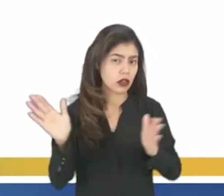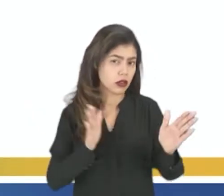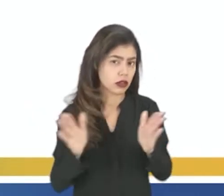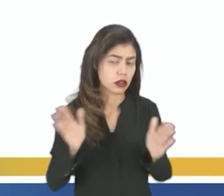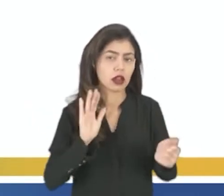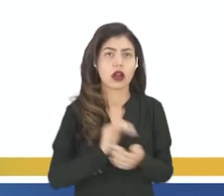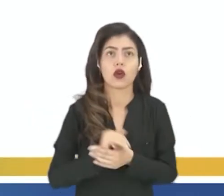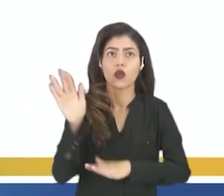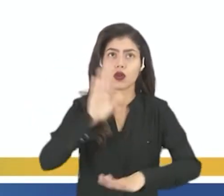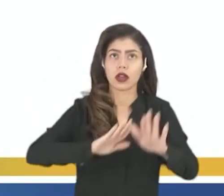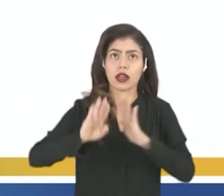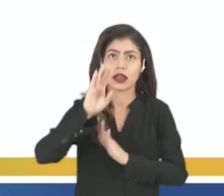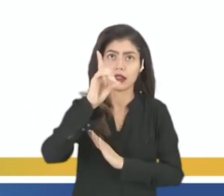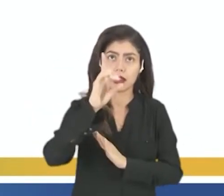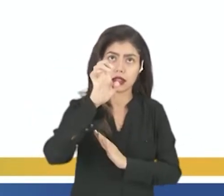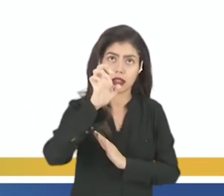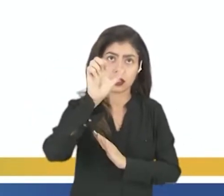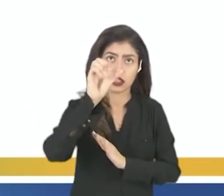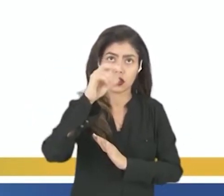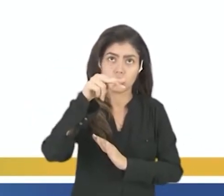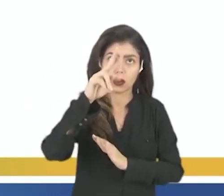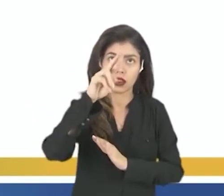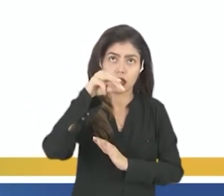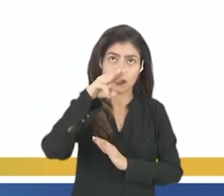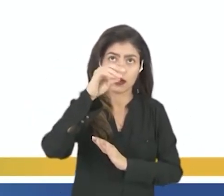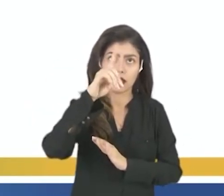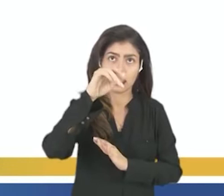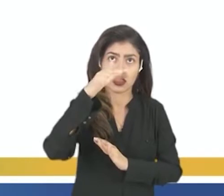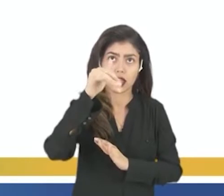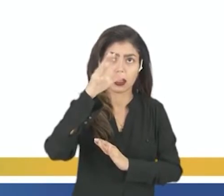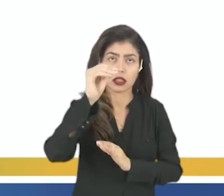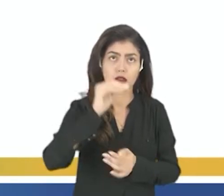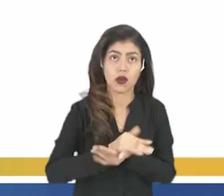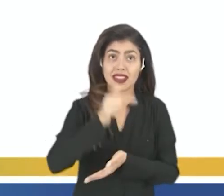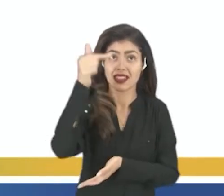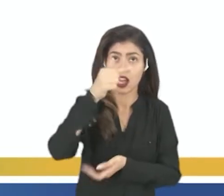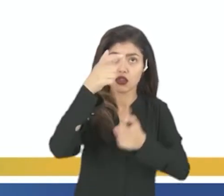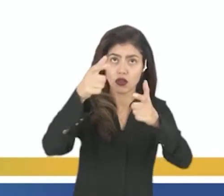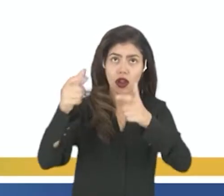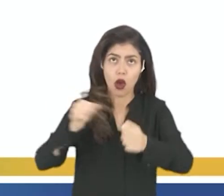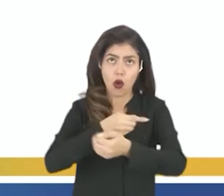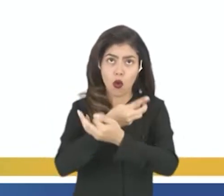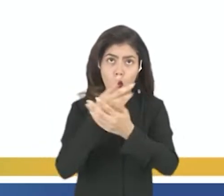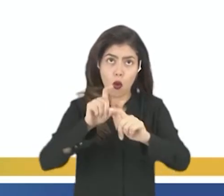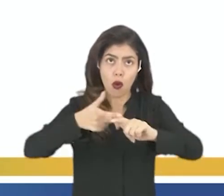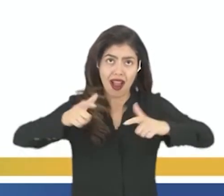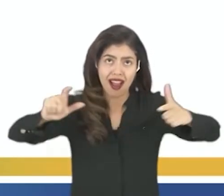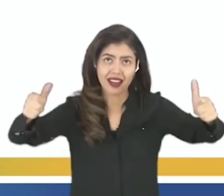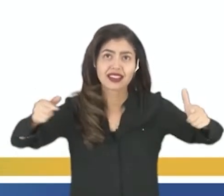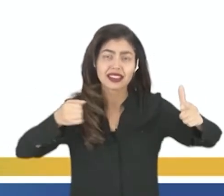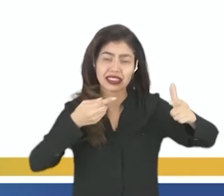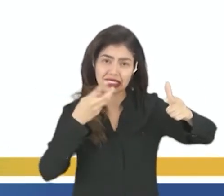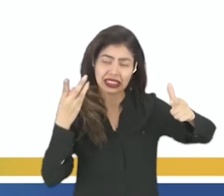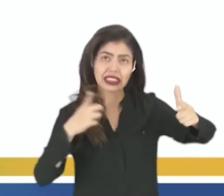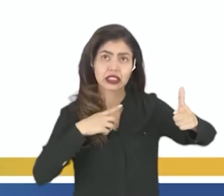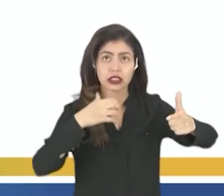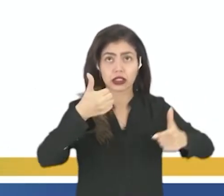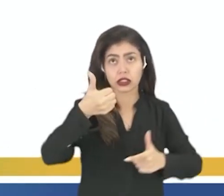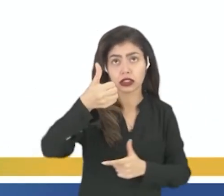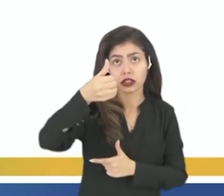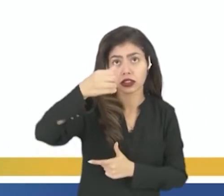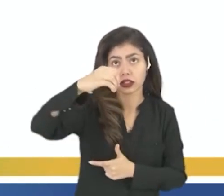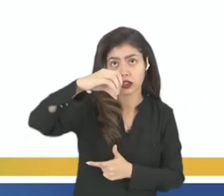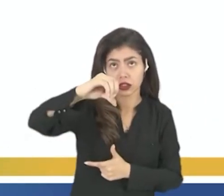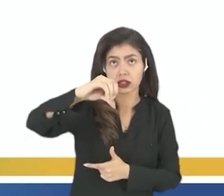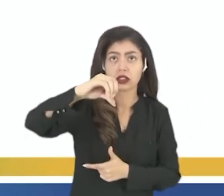descontaminação da área um total de sete locais de Goiânia e gerou uma grande quantidade de rejeitos a quantidade de rejeitos